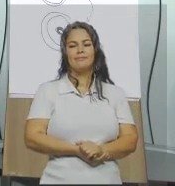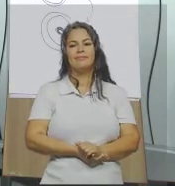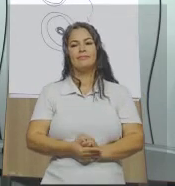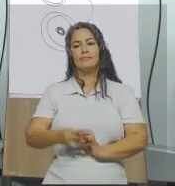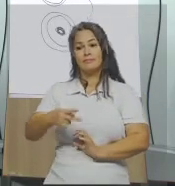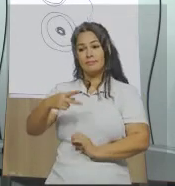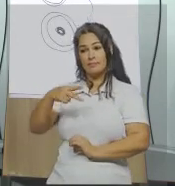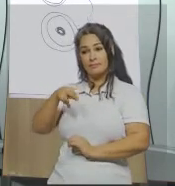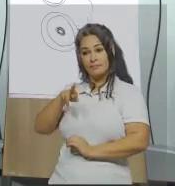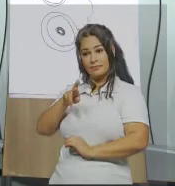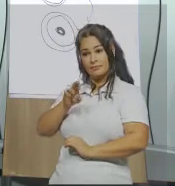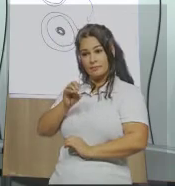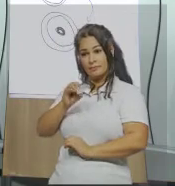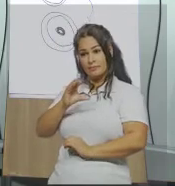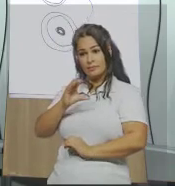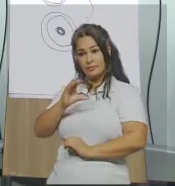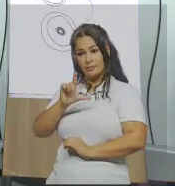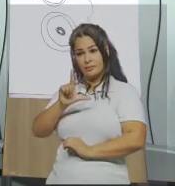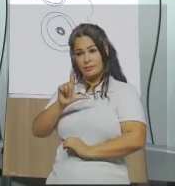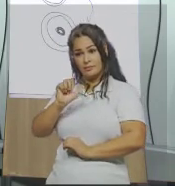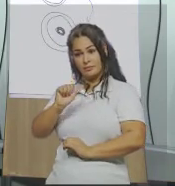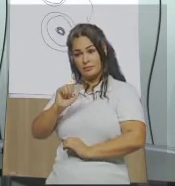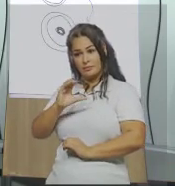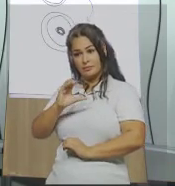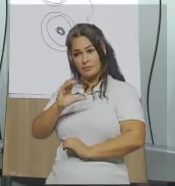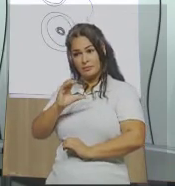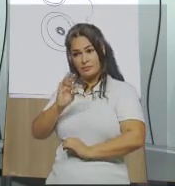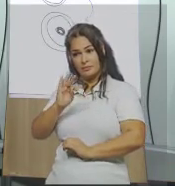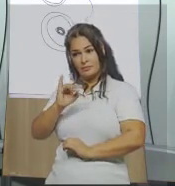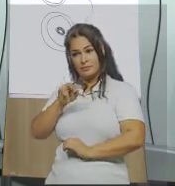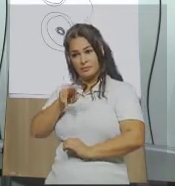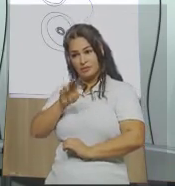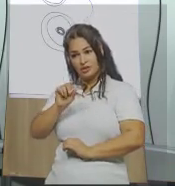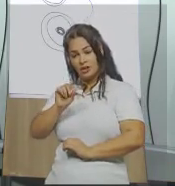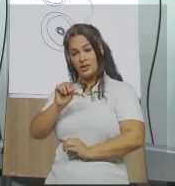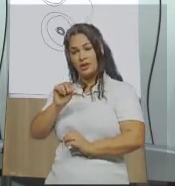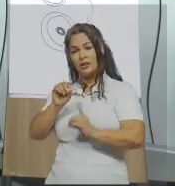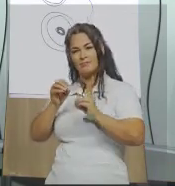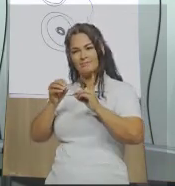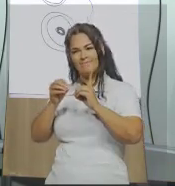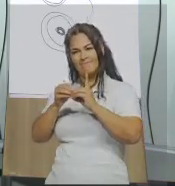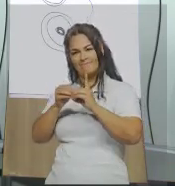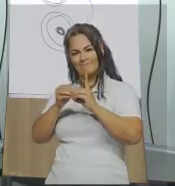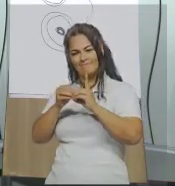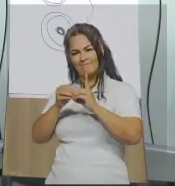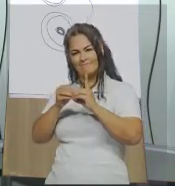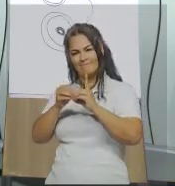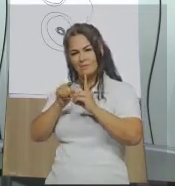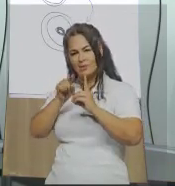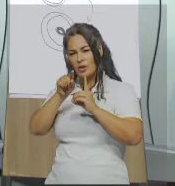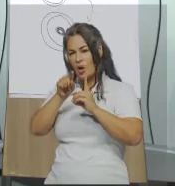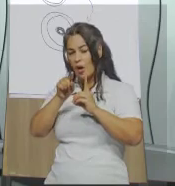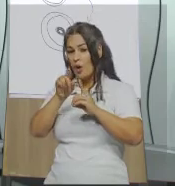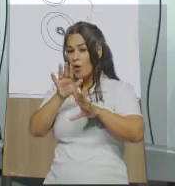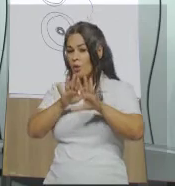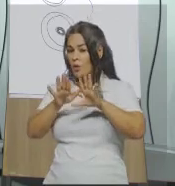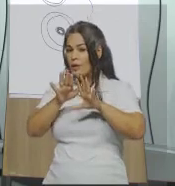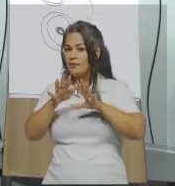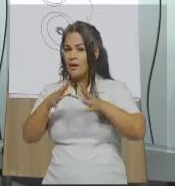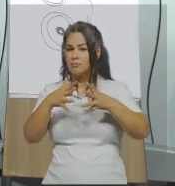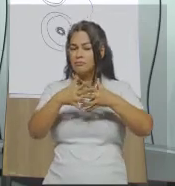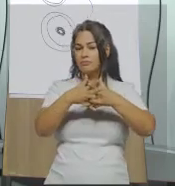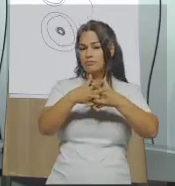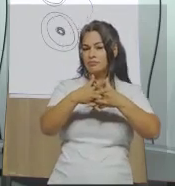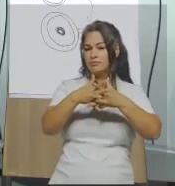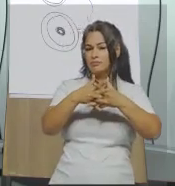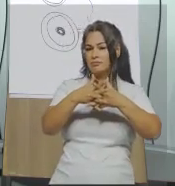Prolactina. A prolactina, ela já estimula a produção de leite. Cuidado para não confundir com a ocitocina. A